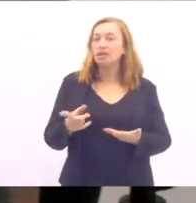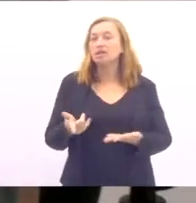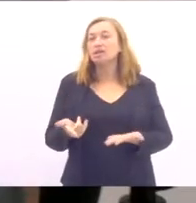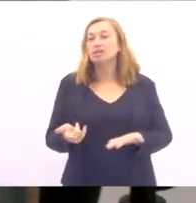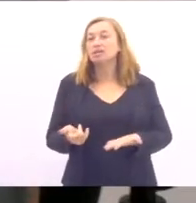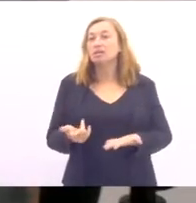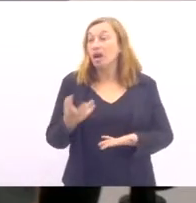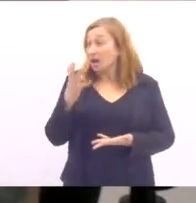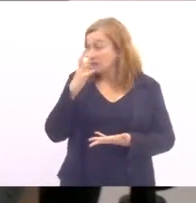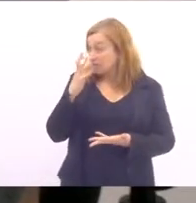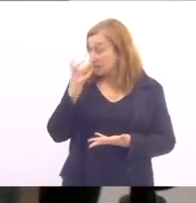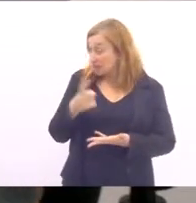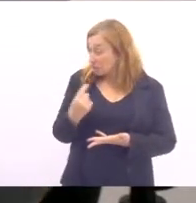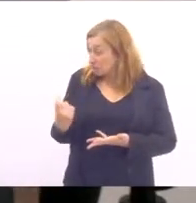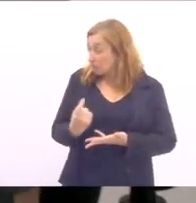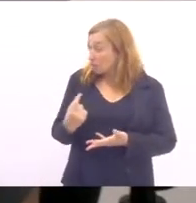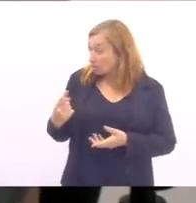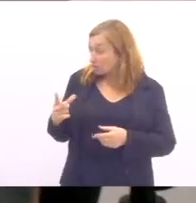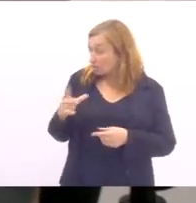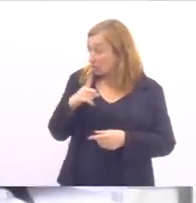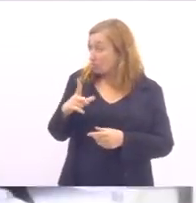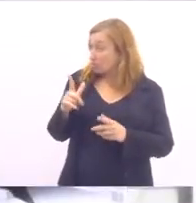mesma admiração que nós nutrimos pela